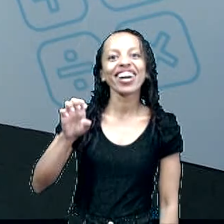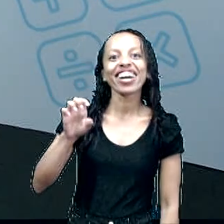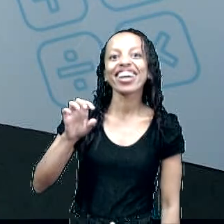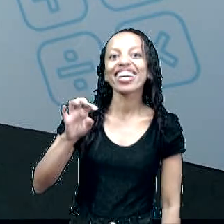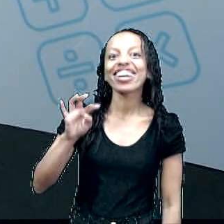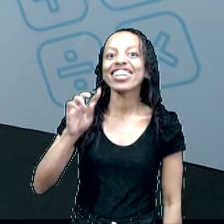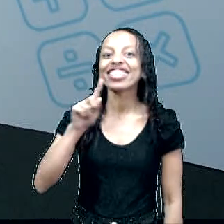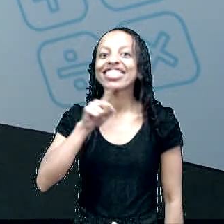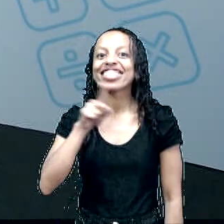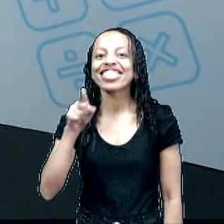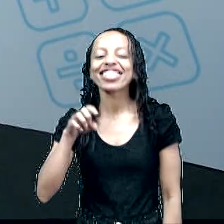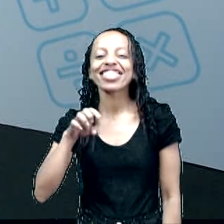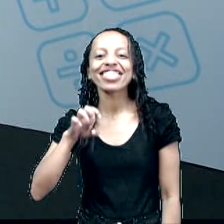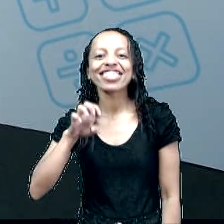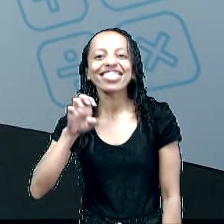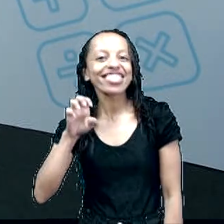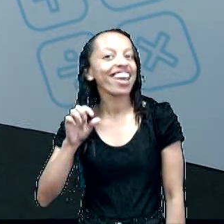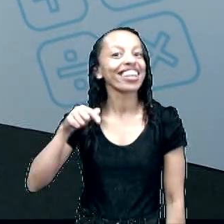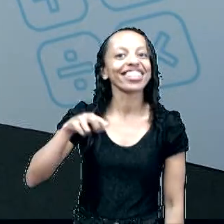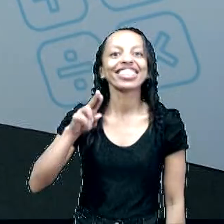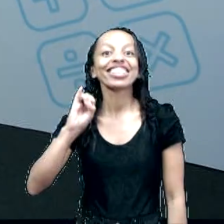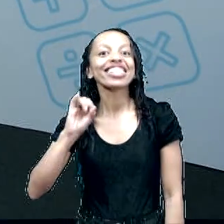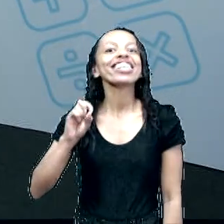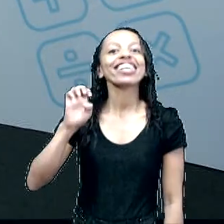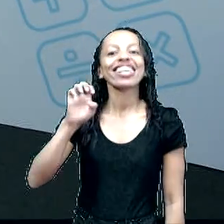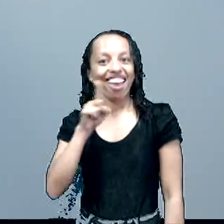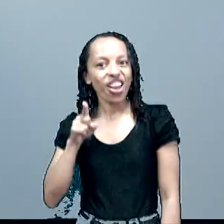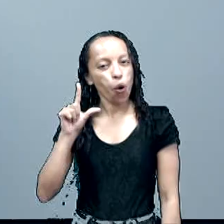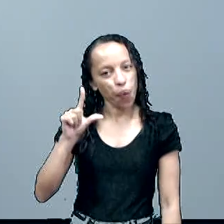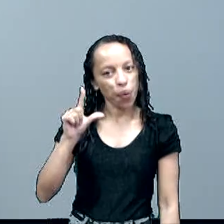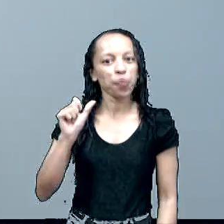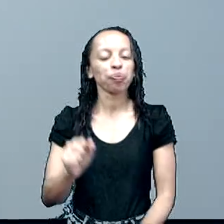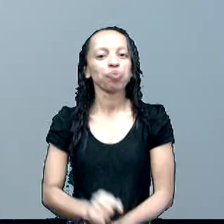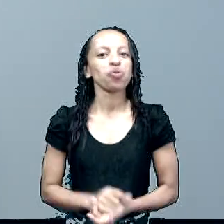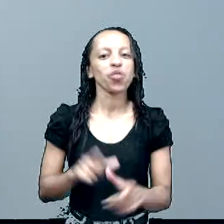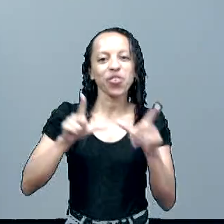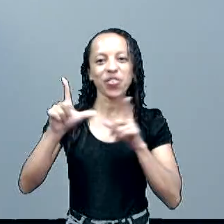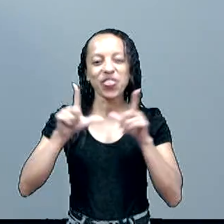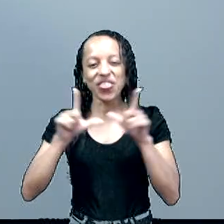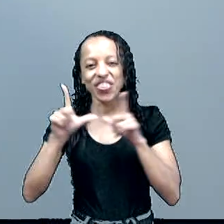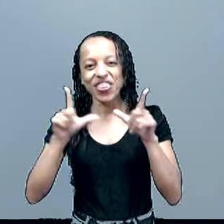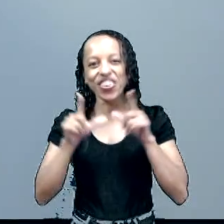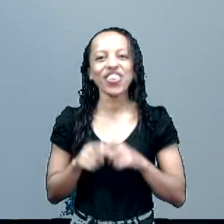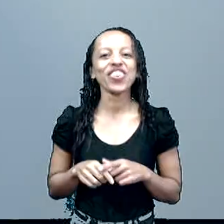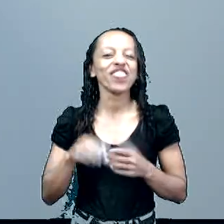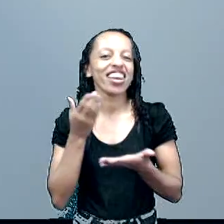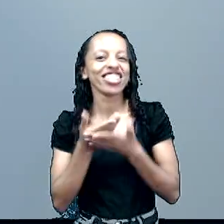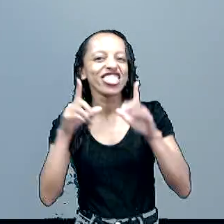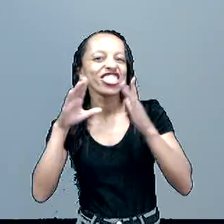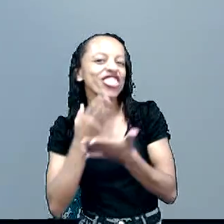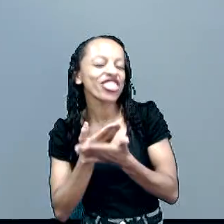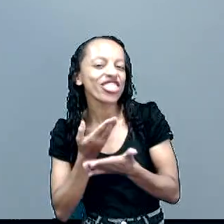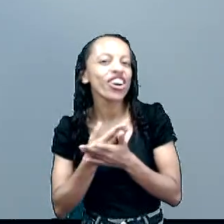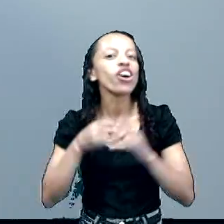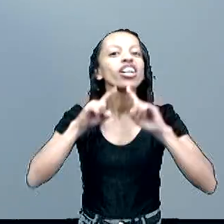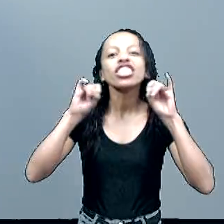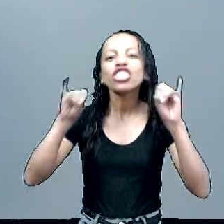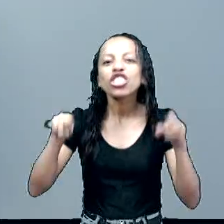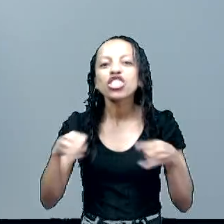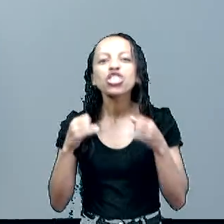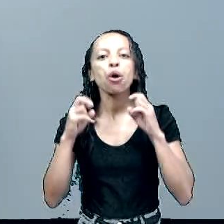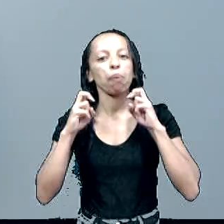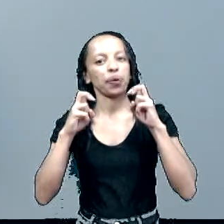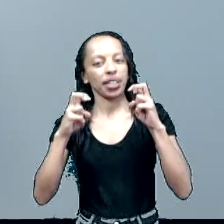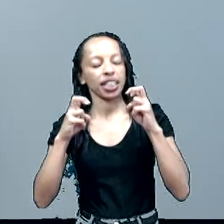na sua TV Escola Jaboatão na nossa aula de hoje nós vamos falar sobre as relações entre os componentes